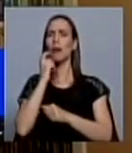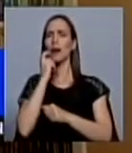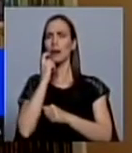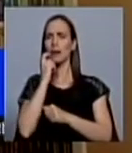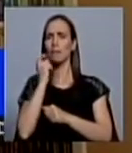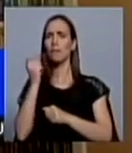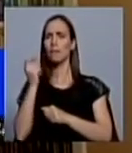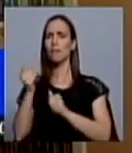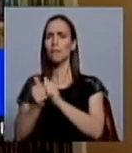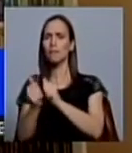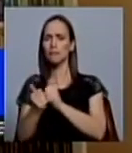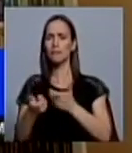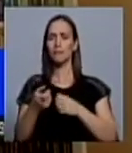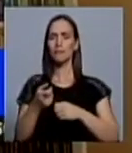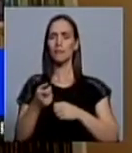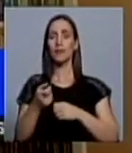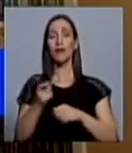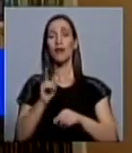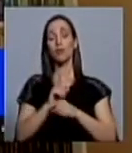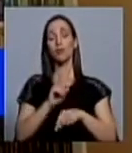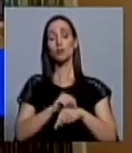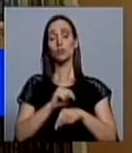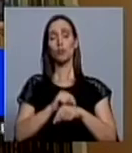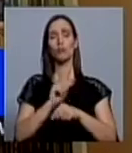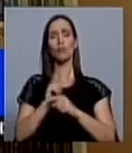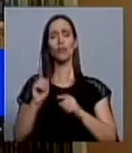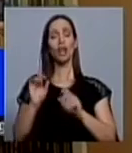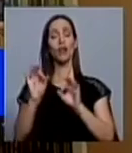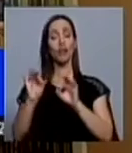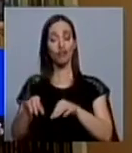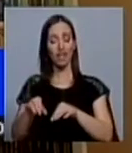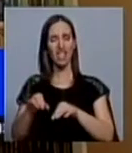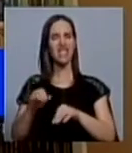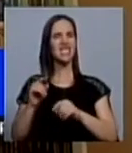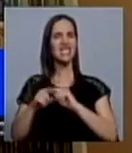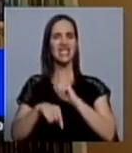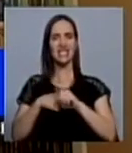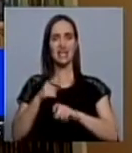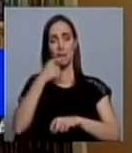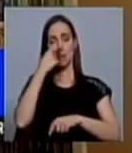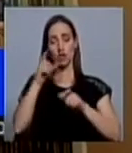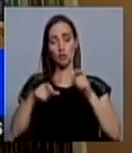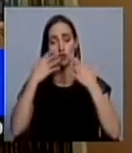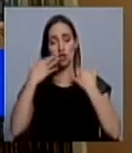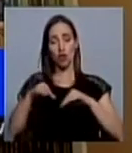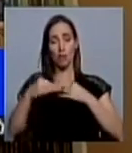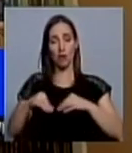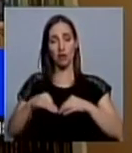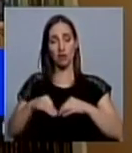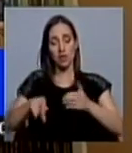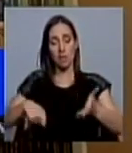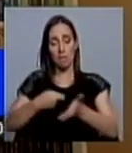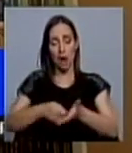e ao mesmo tempo, porque é que, no fim, são os contribuintes que pagam as contas